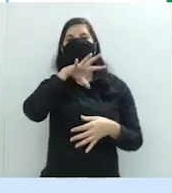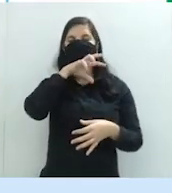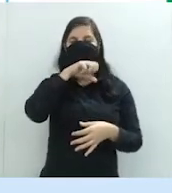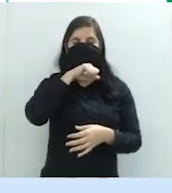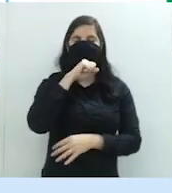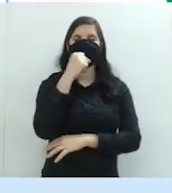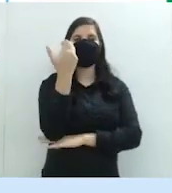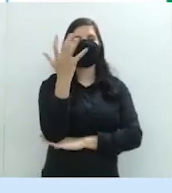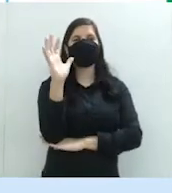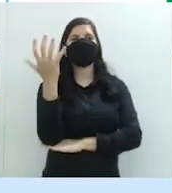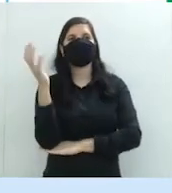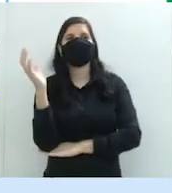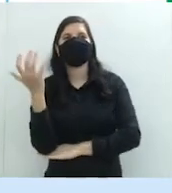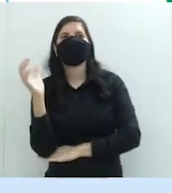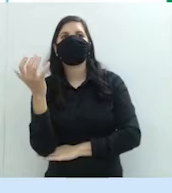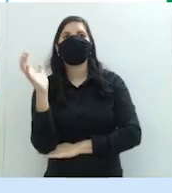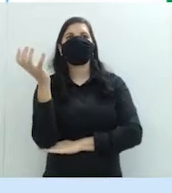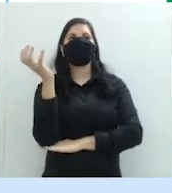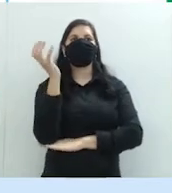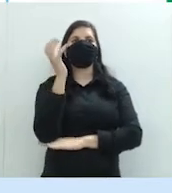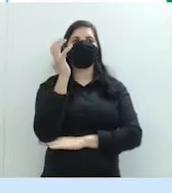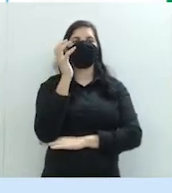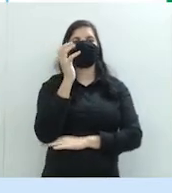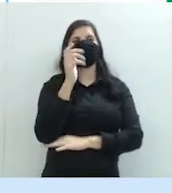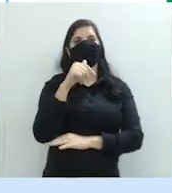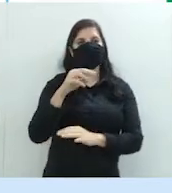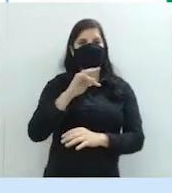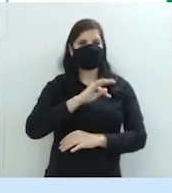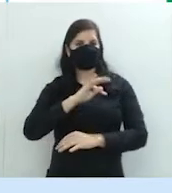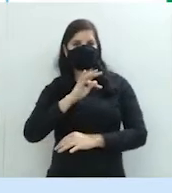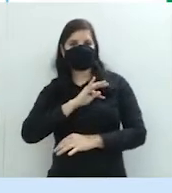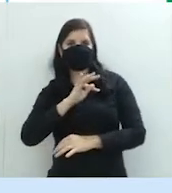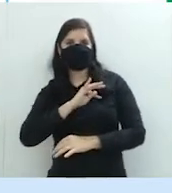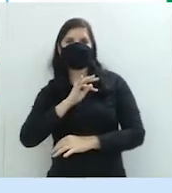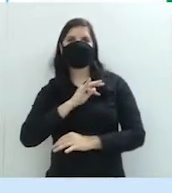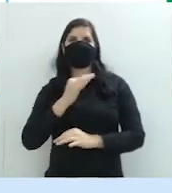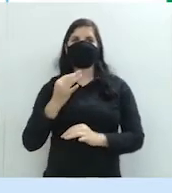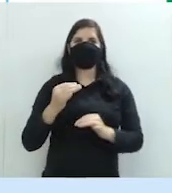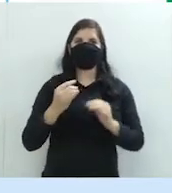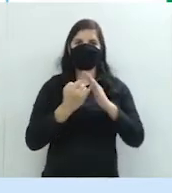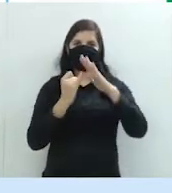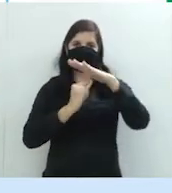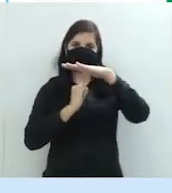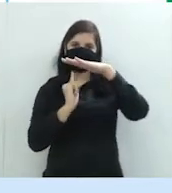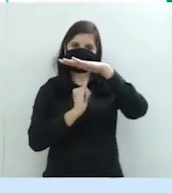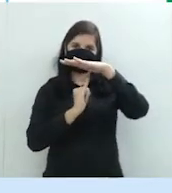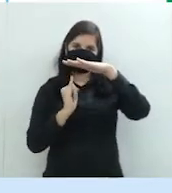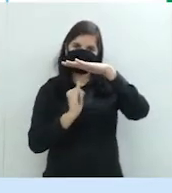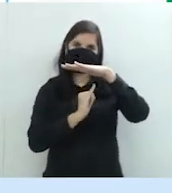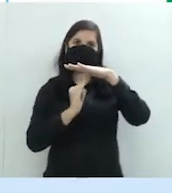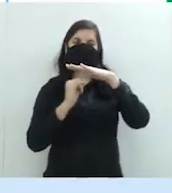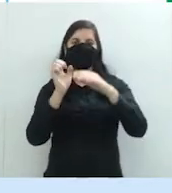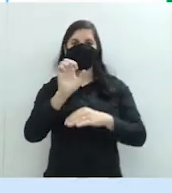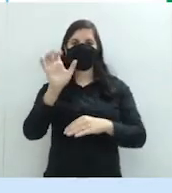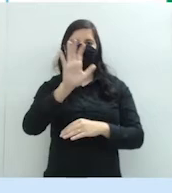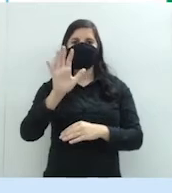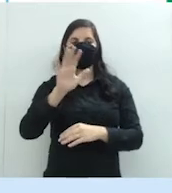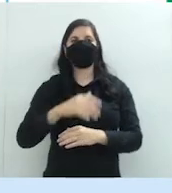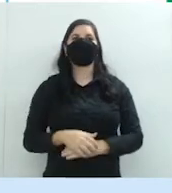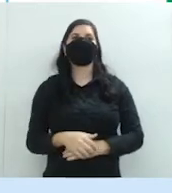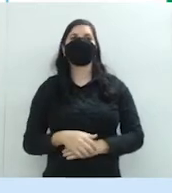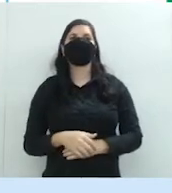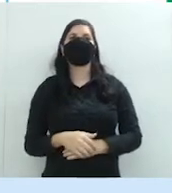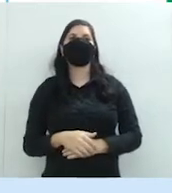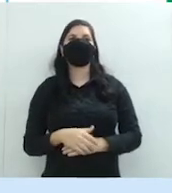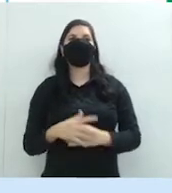Animais, plantas, como ferro. Hábitos, técnicas, instituições pelos europeus.